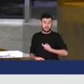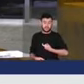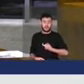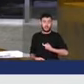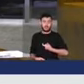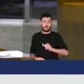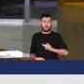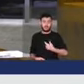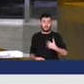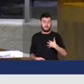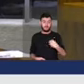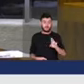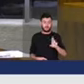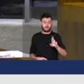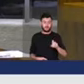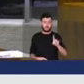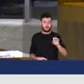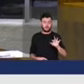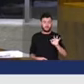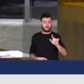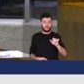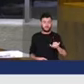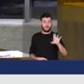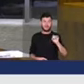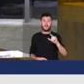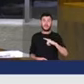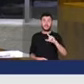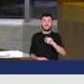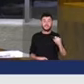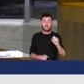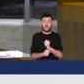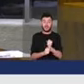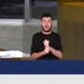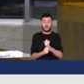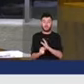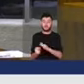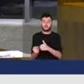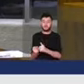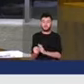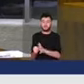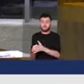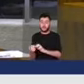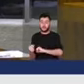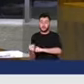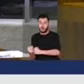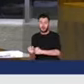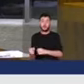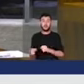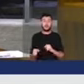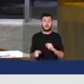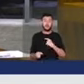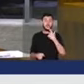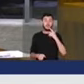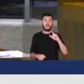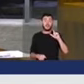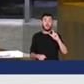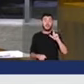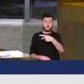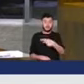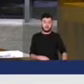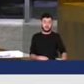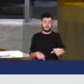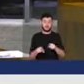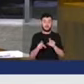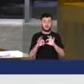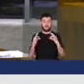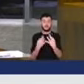Planalto, 100 anos de sigilo. O cartão de vacinação do presidente da República e dos familiares, 100 anos de sigilo.